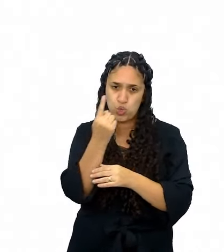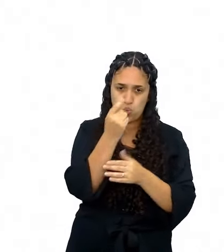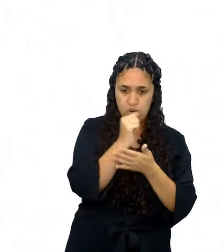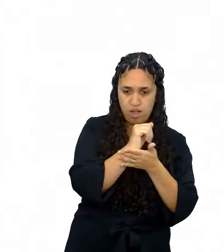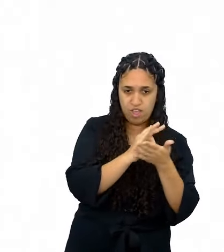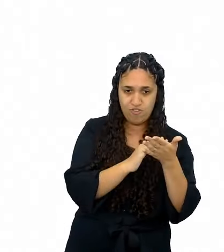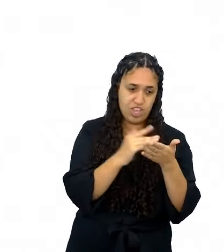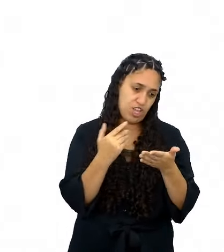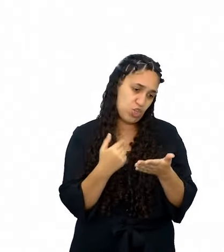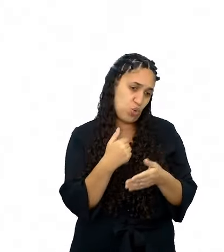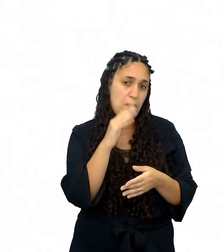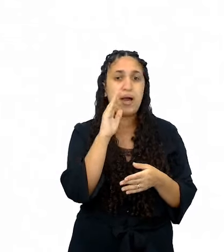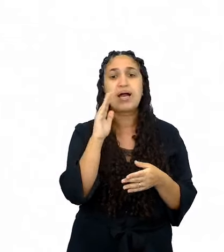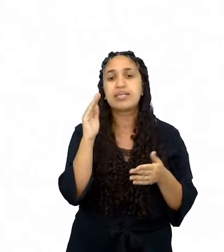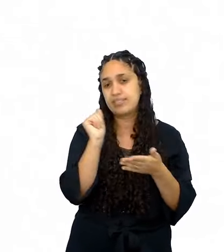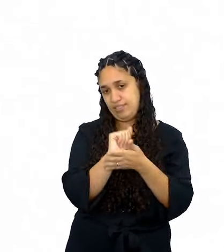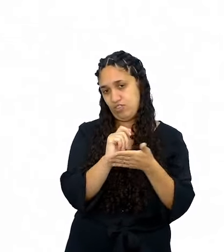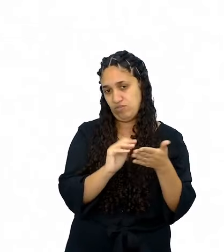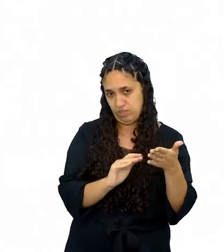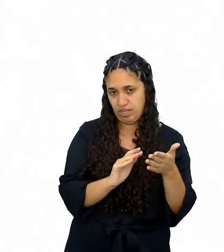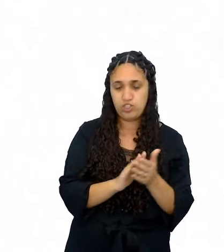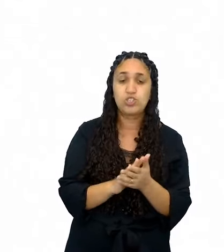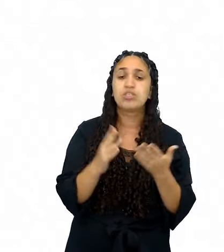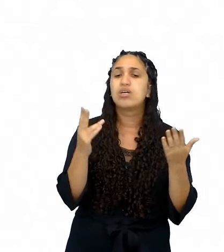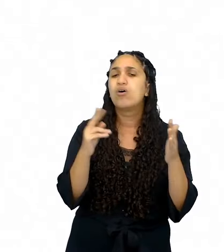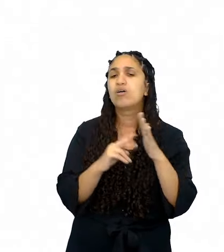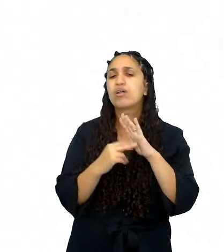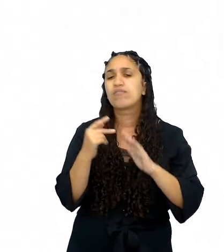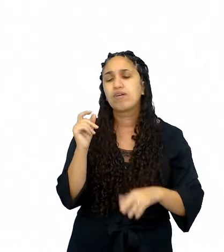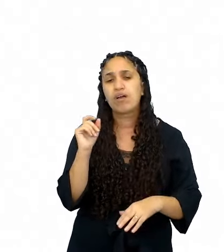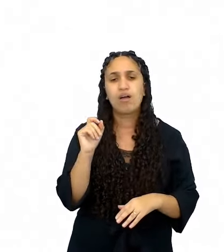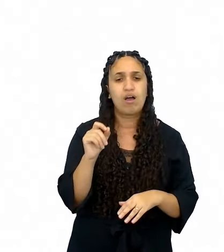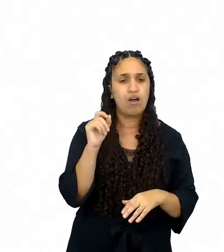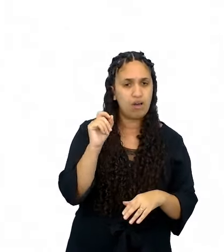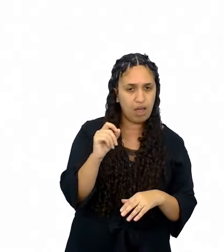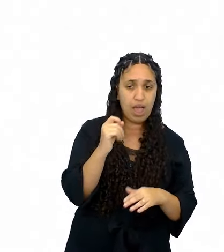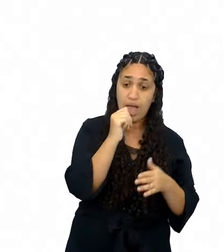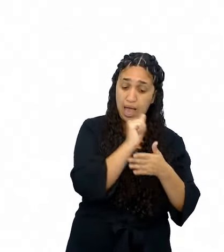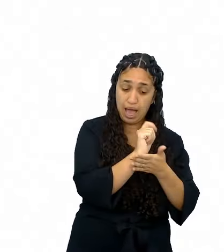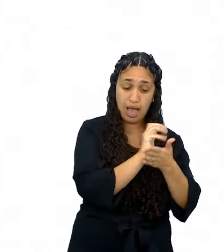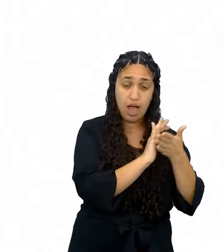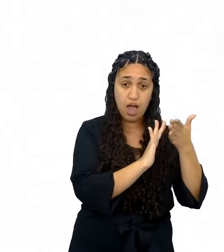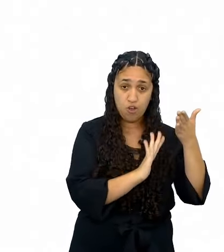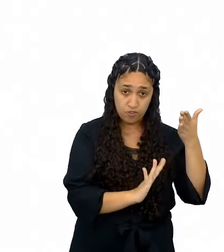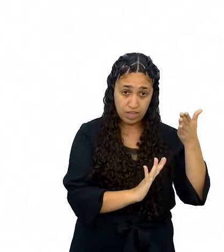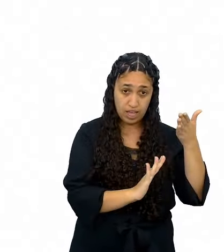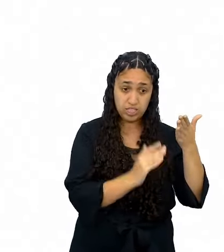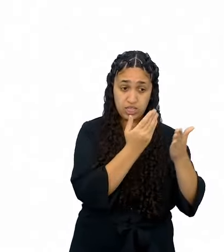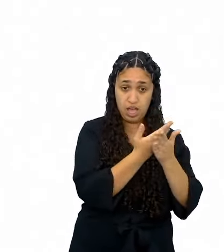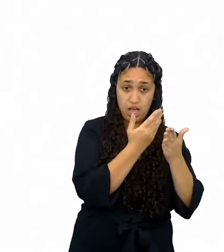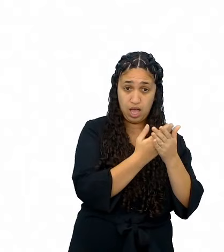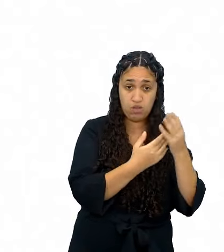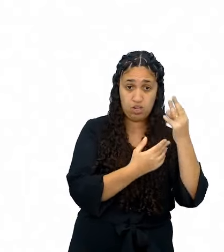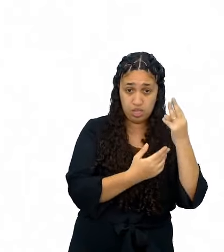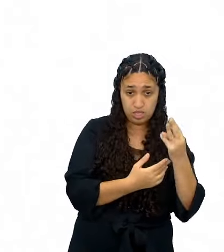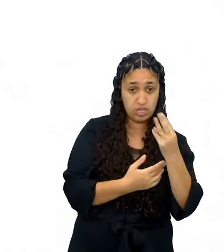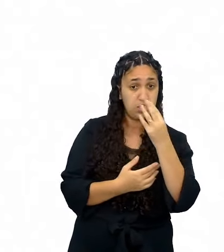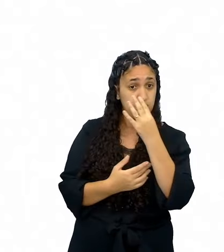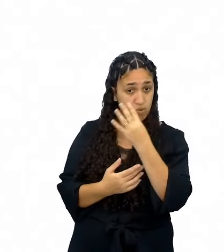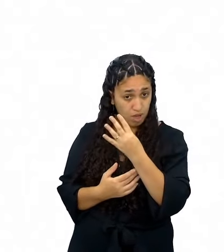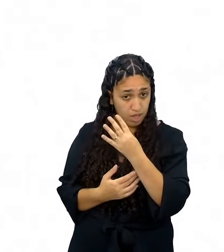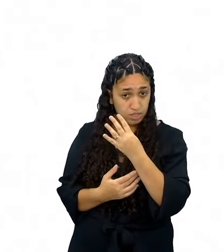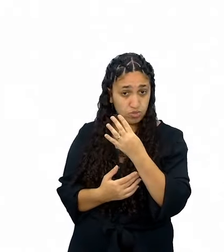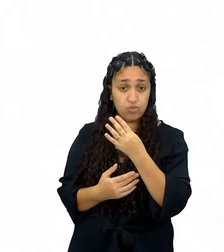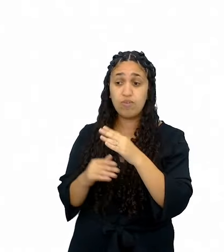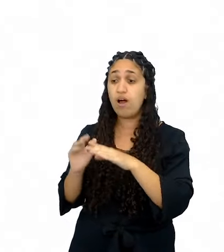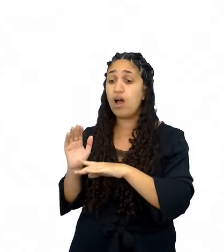as aulas 13 e 4 favorecem o desenvolvimento dessas habilidades. As 5 primeiras